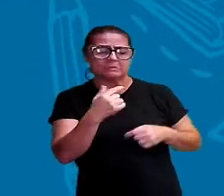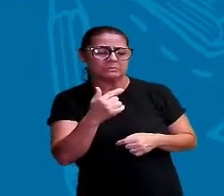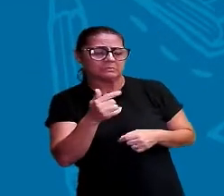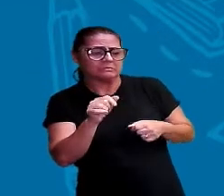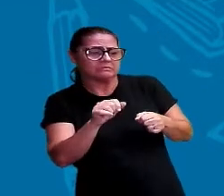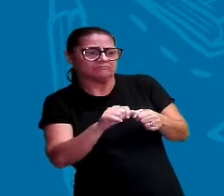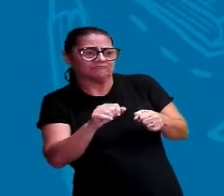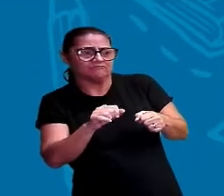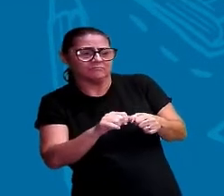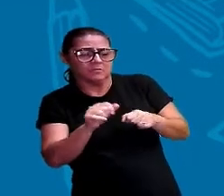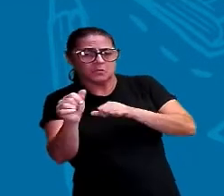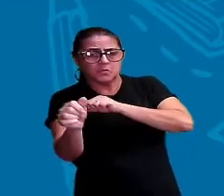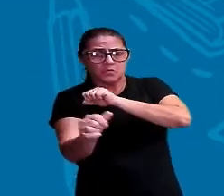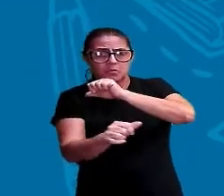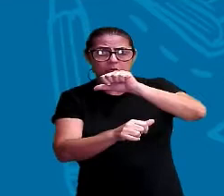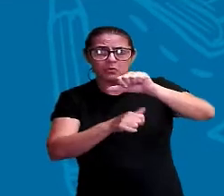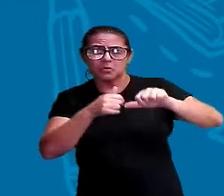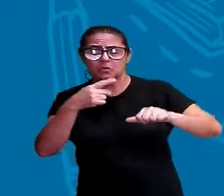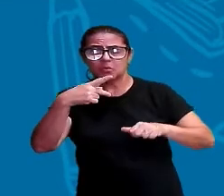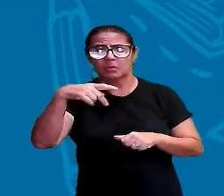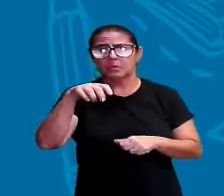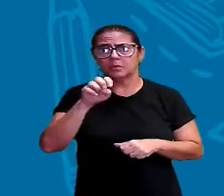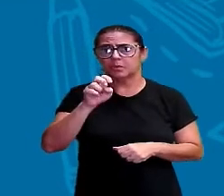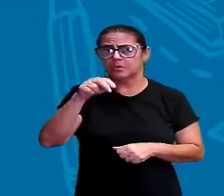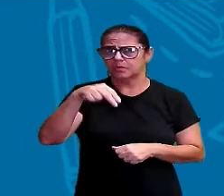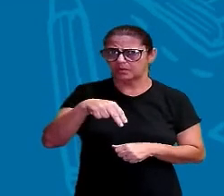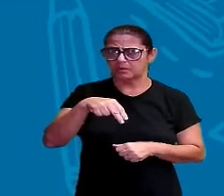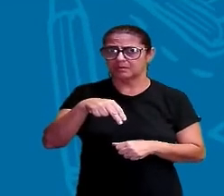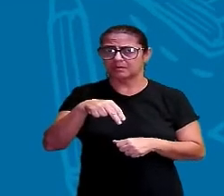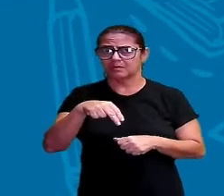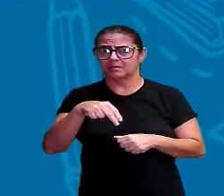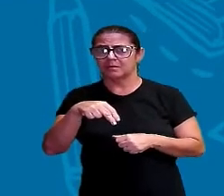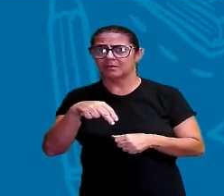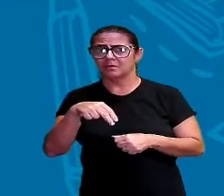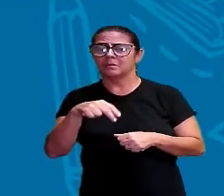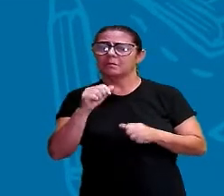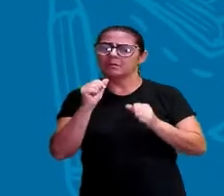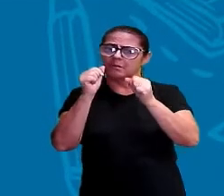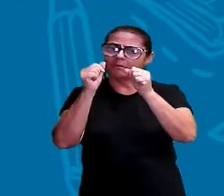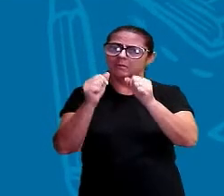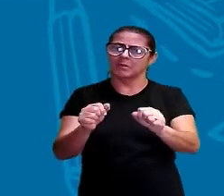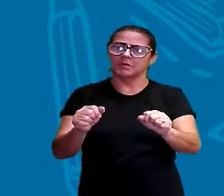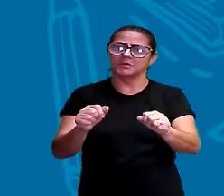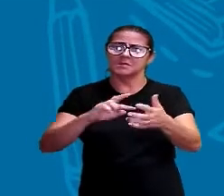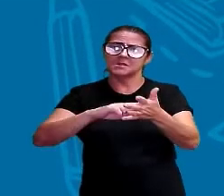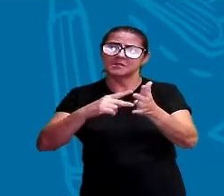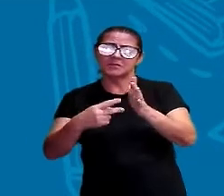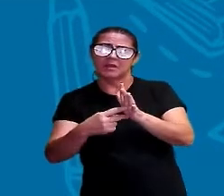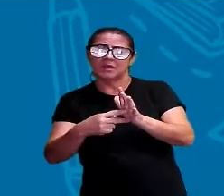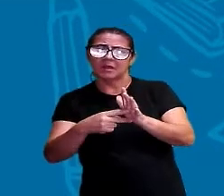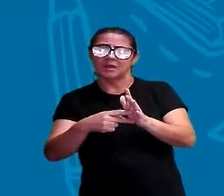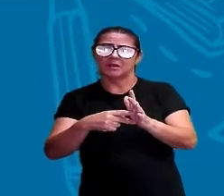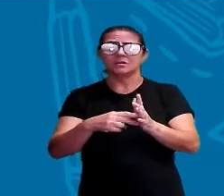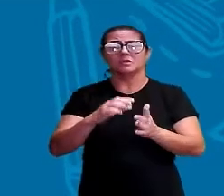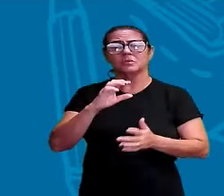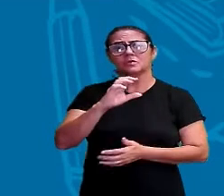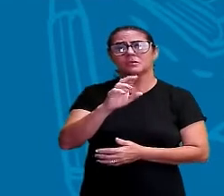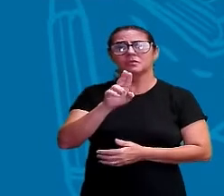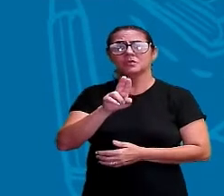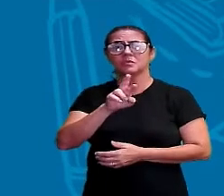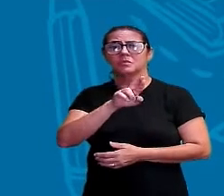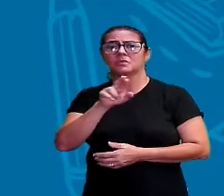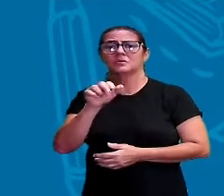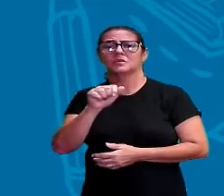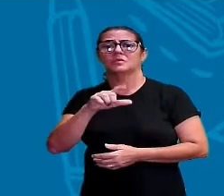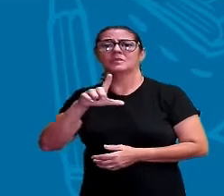aí se transformou já em outro significado. Pode ser também curral. Então, como é que a gente sabe? Porque já